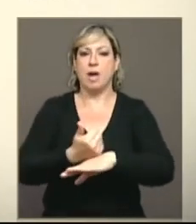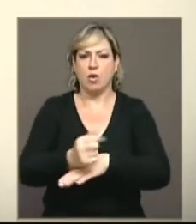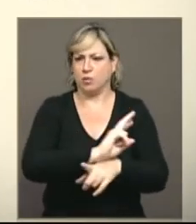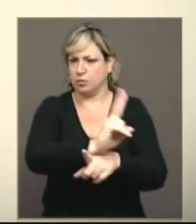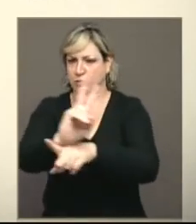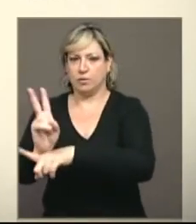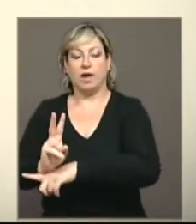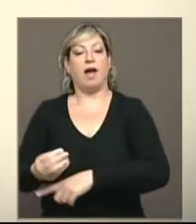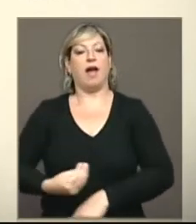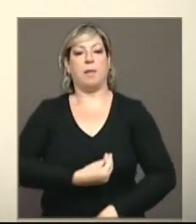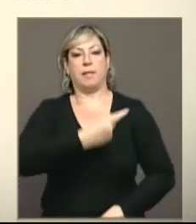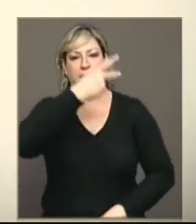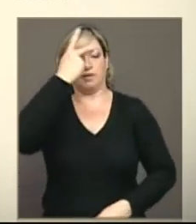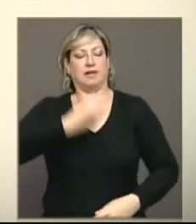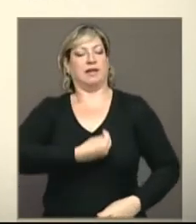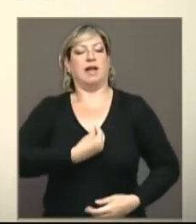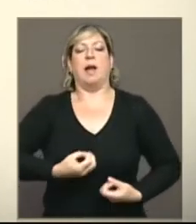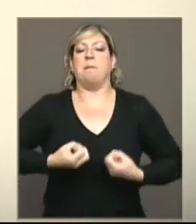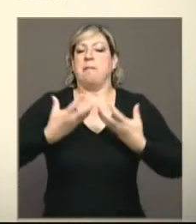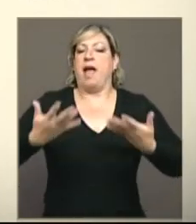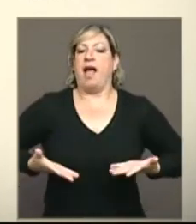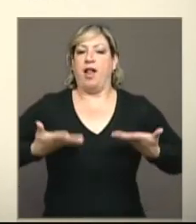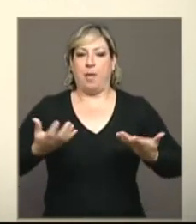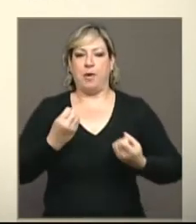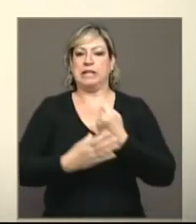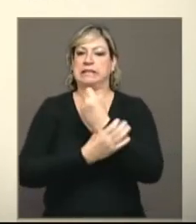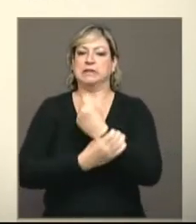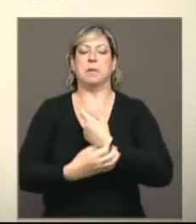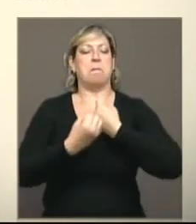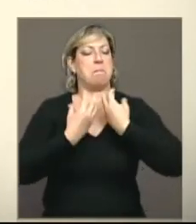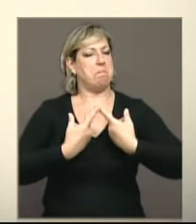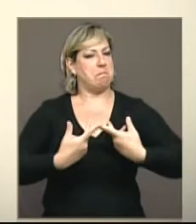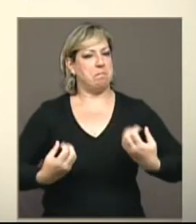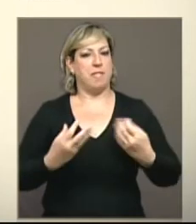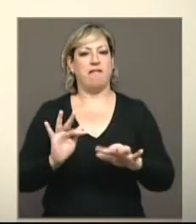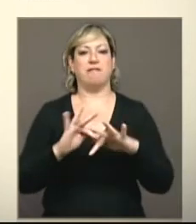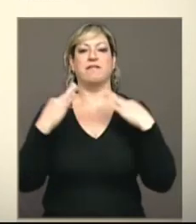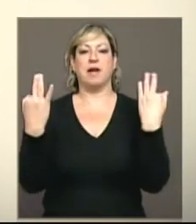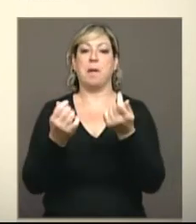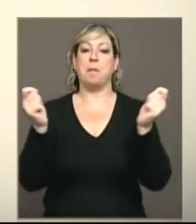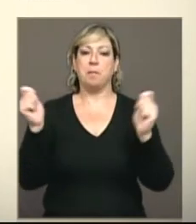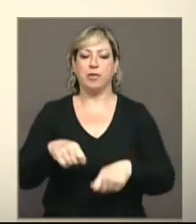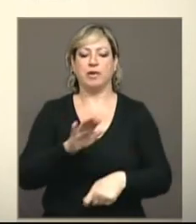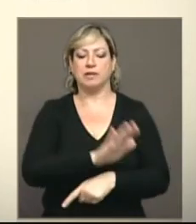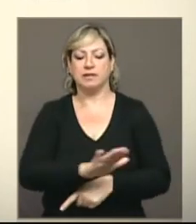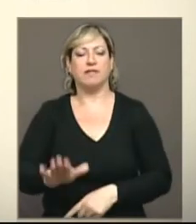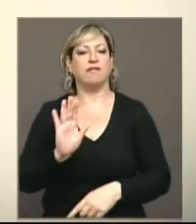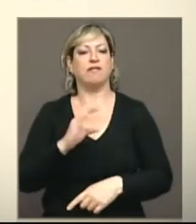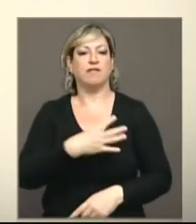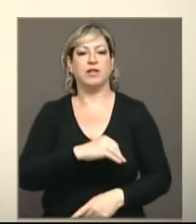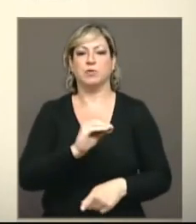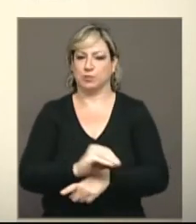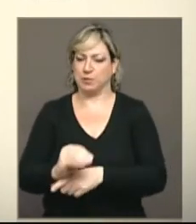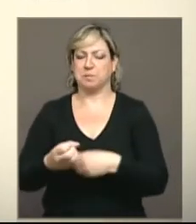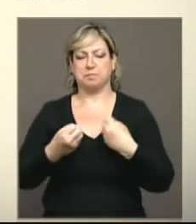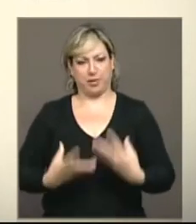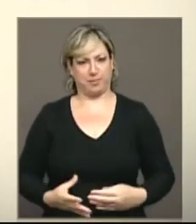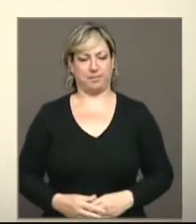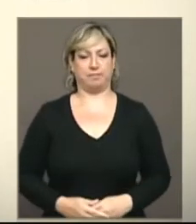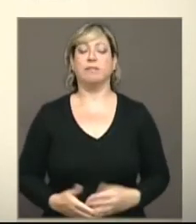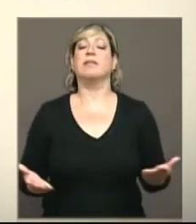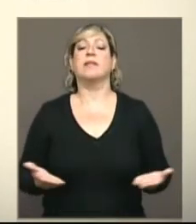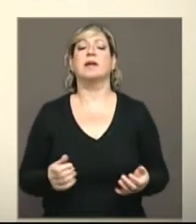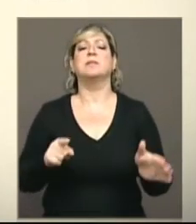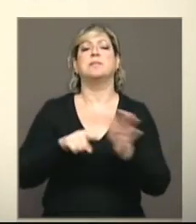a vida das pessoas e criamos um ambiente de segurança para as famílias poderem criar seus filhos presidenta agora mudando de